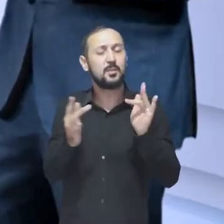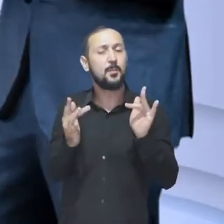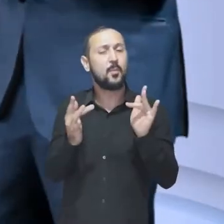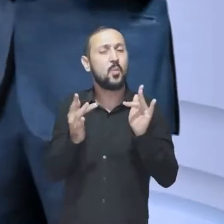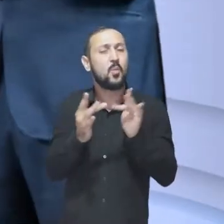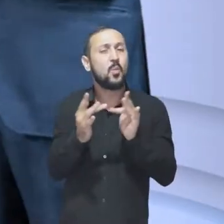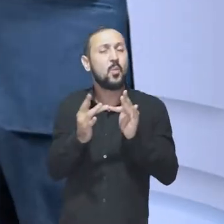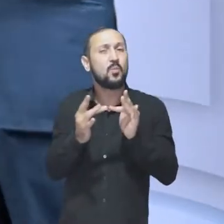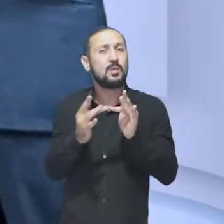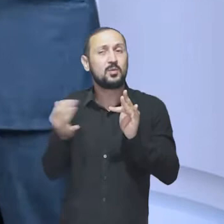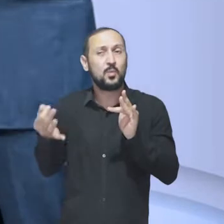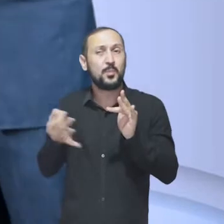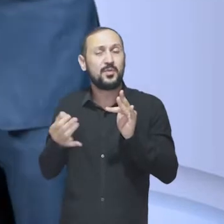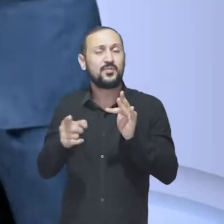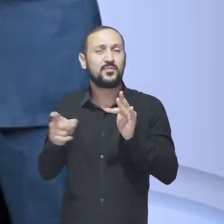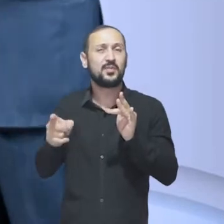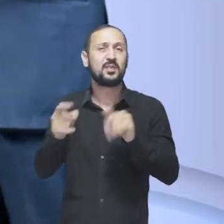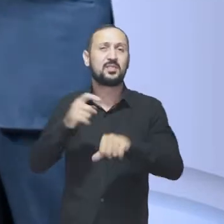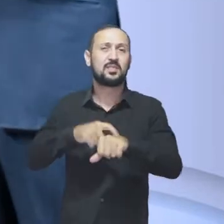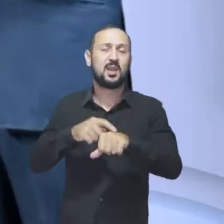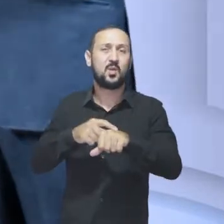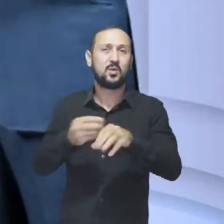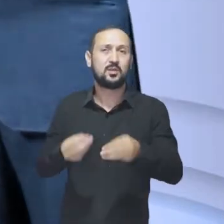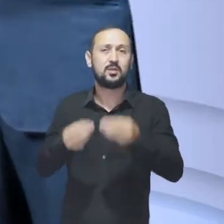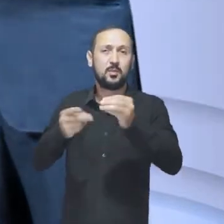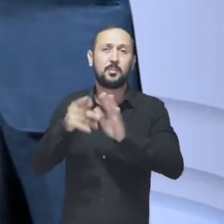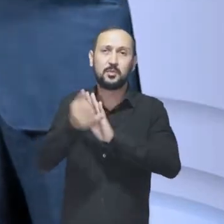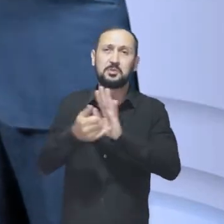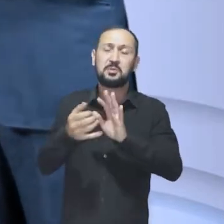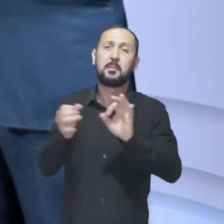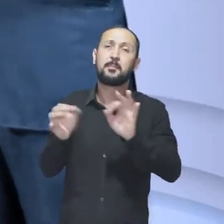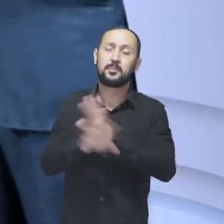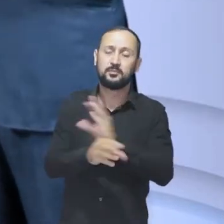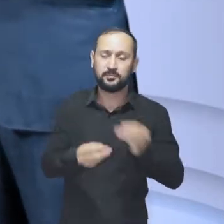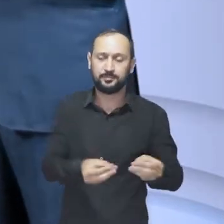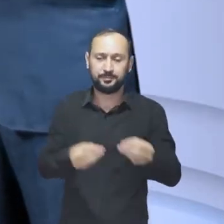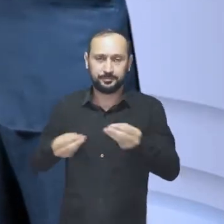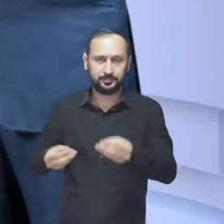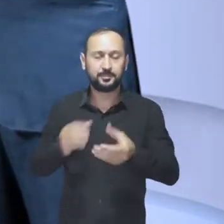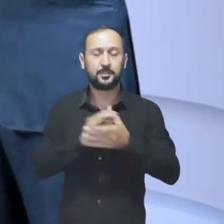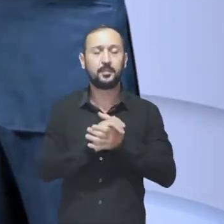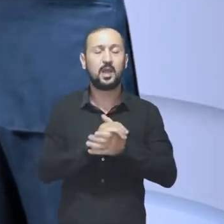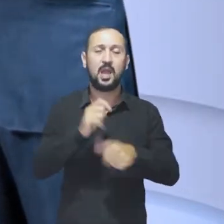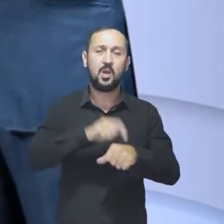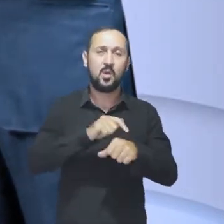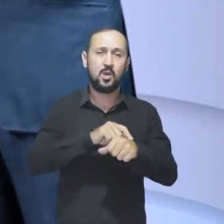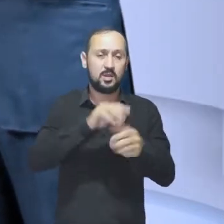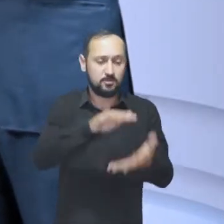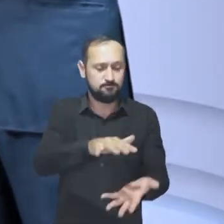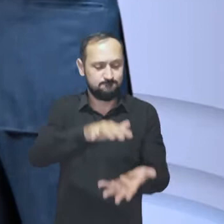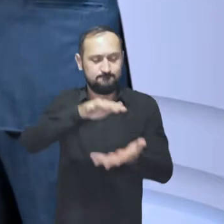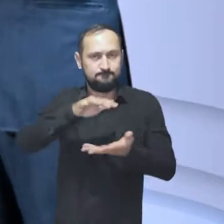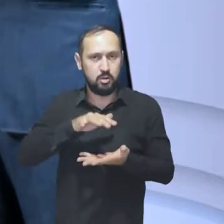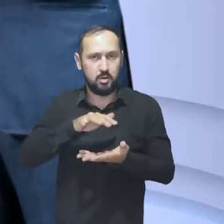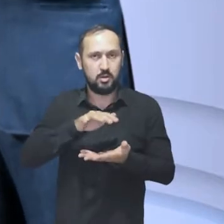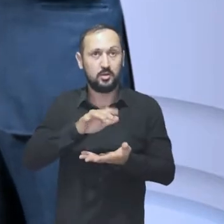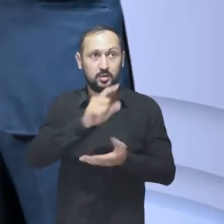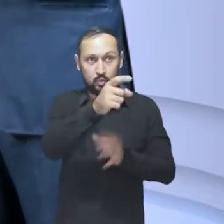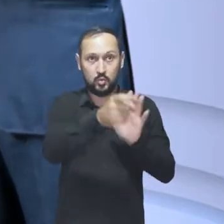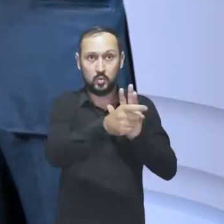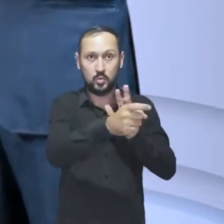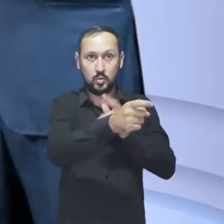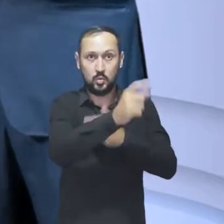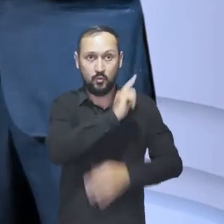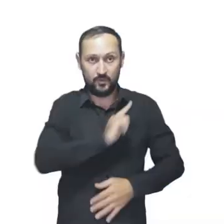gente recebe o projeto que é encaminhado pelo governador, ele passa por 2 níveis de publicidade